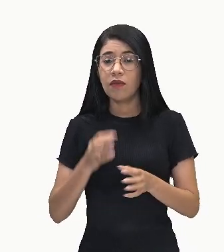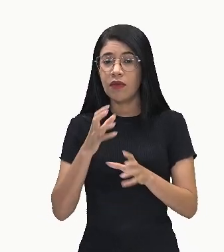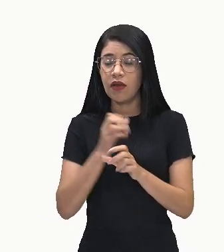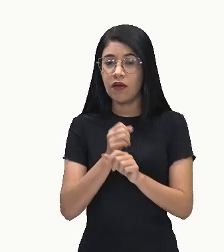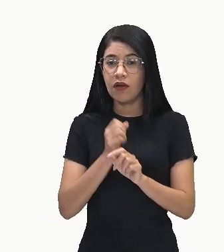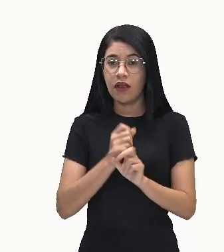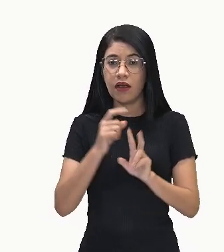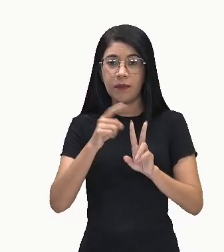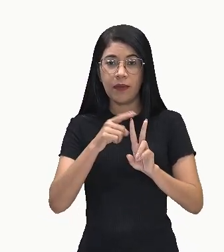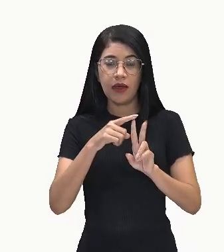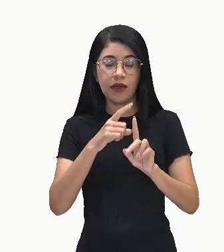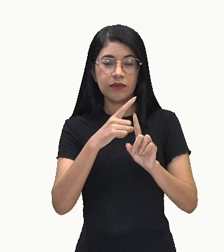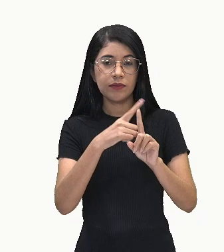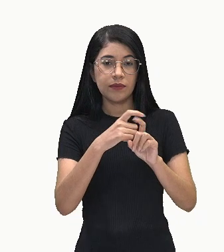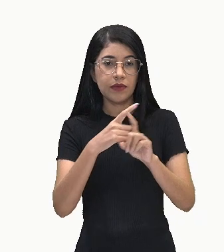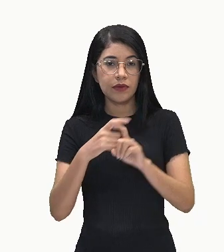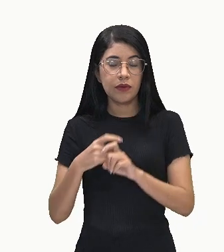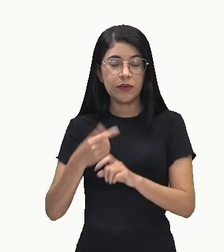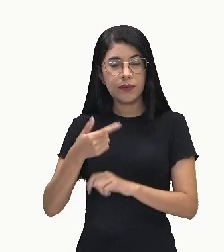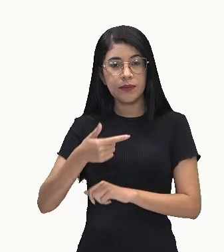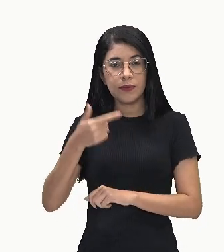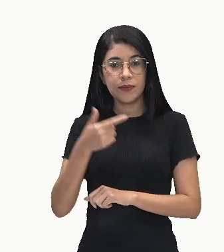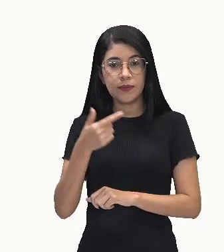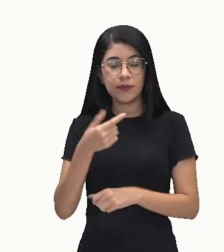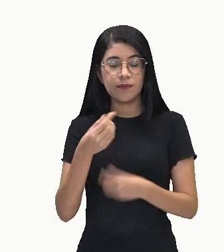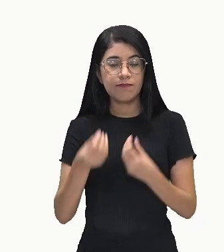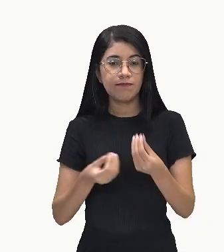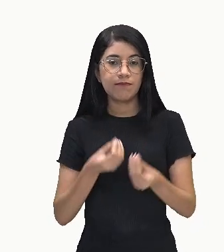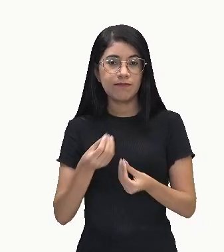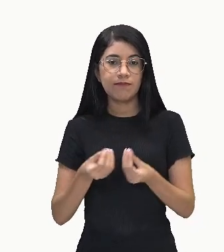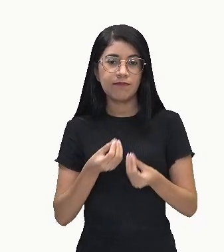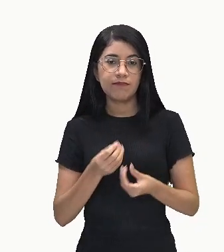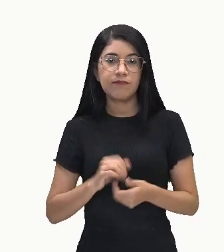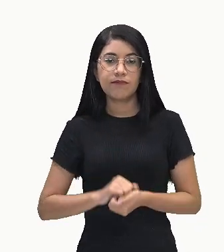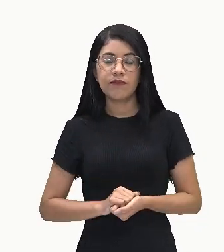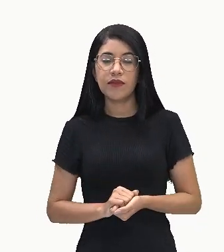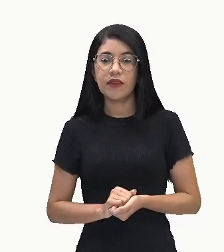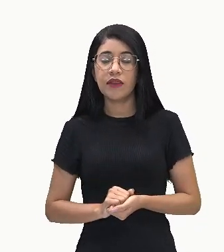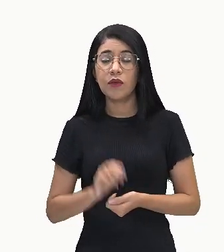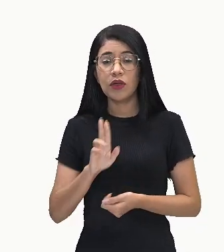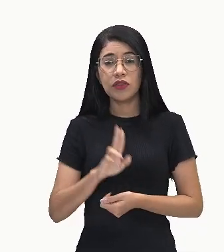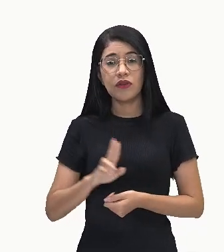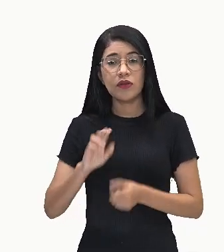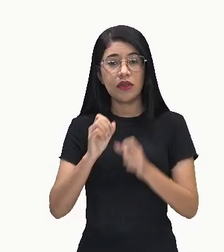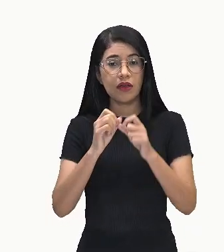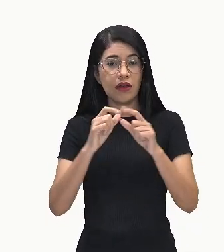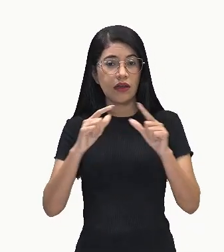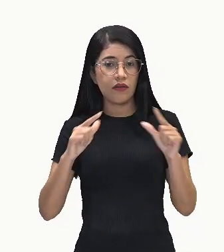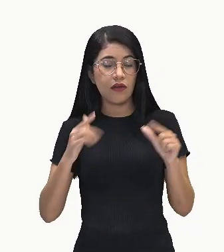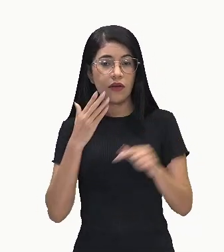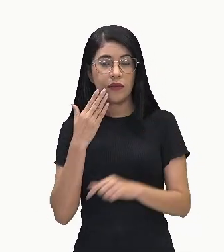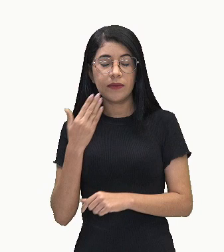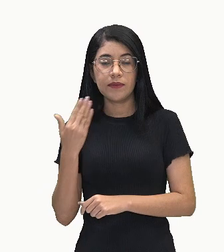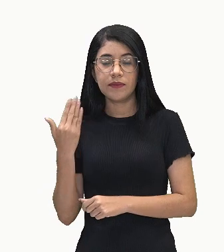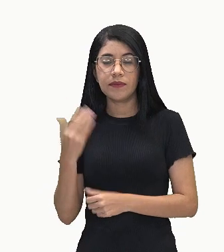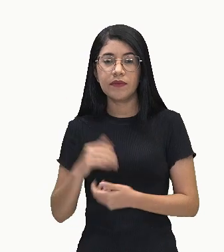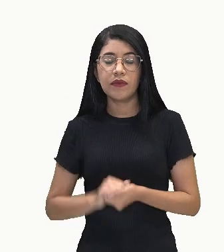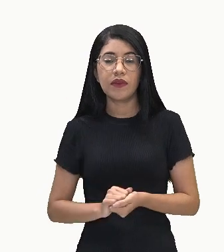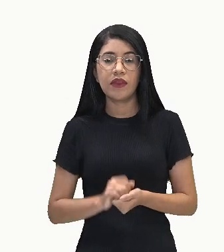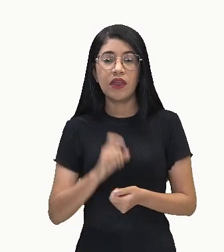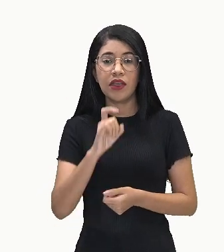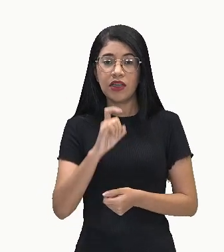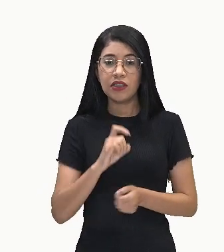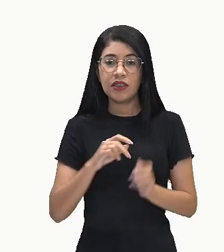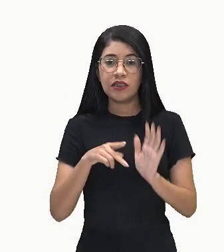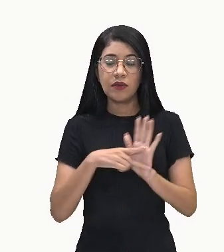de um polinômio do segundo grau? Para isso, pessoal, nós vamos usar a nossa fórmula resolutiva aqui, certo? X igual a